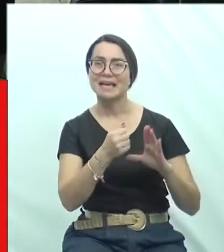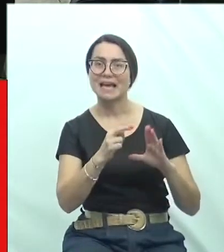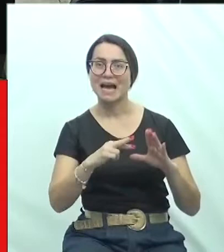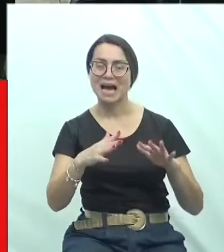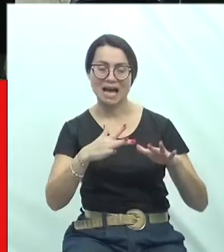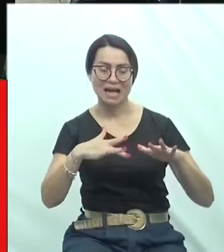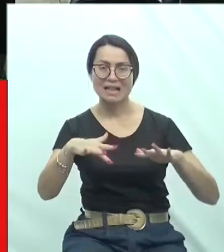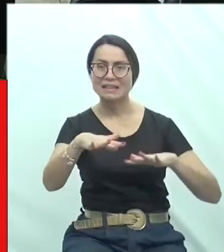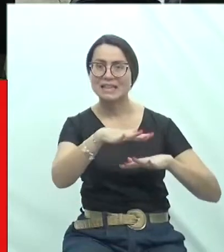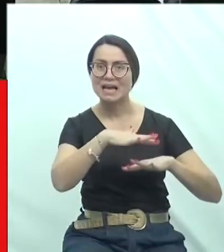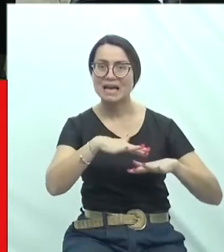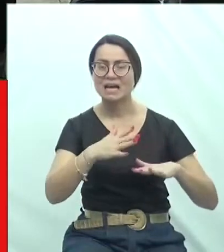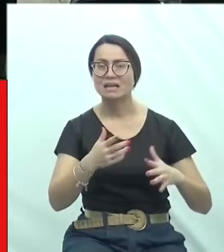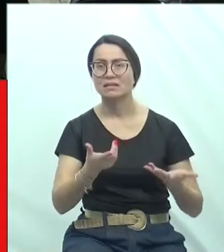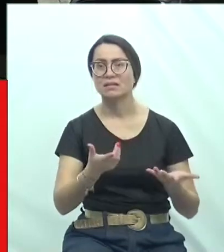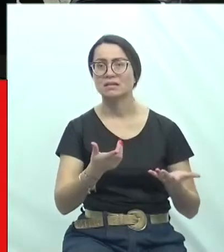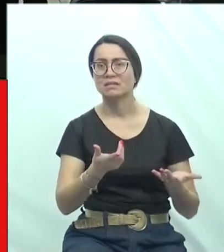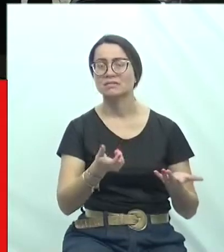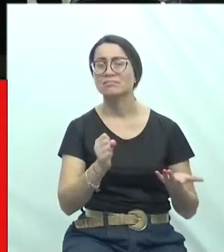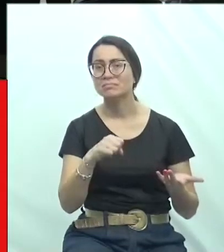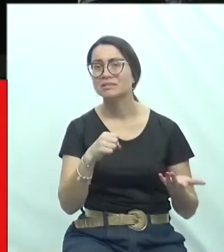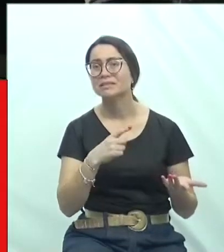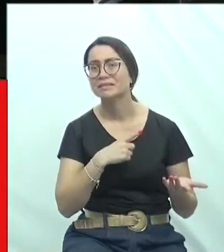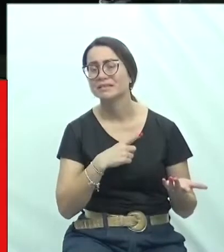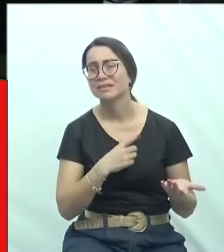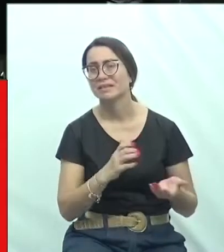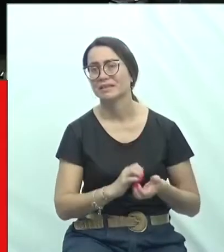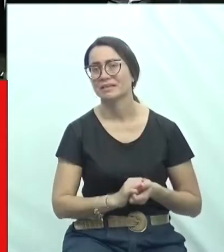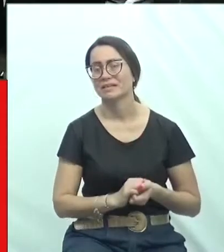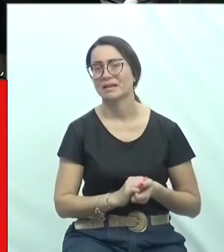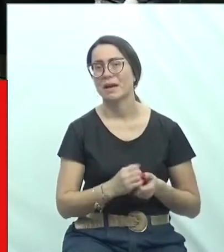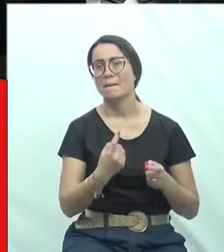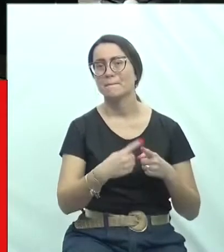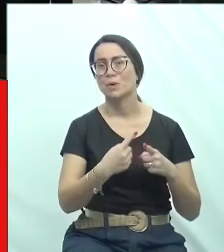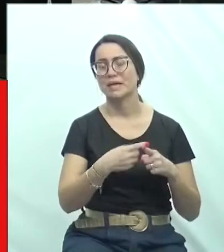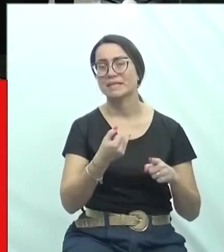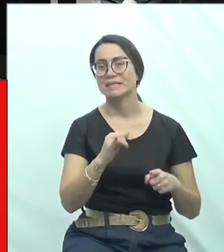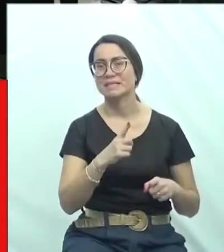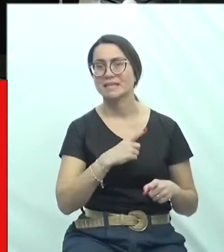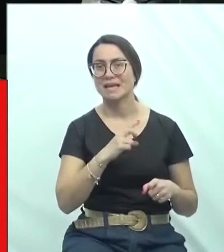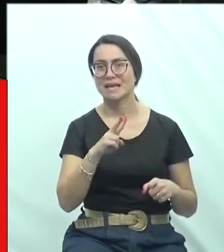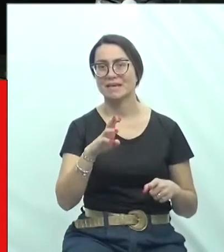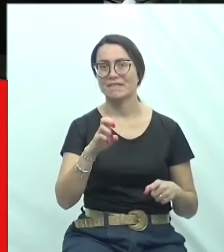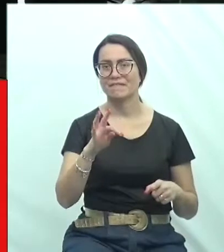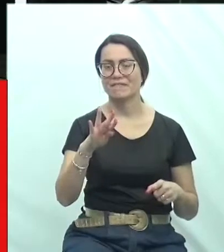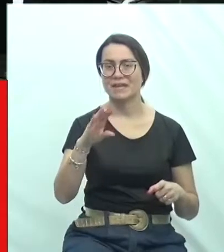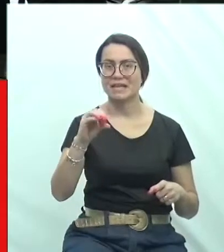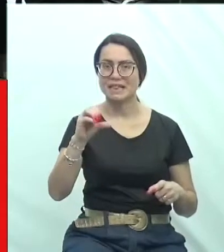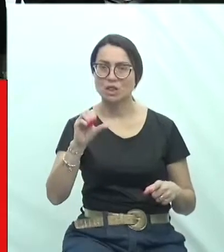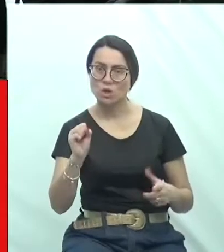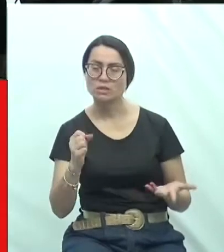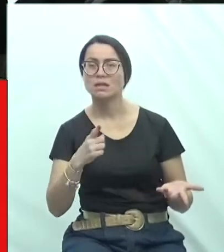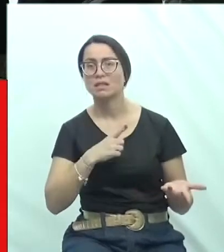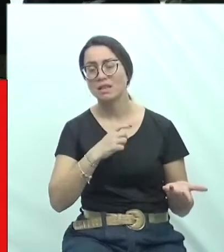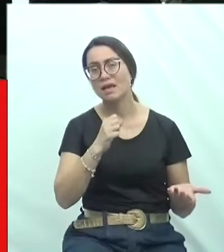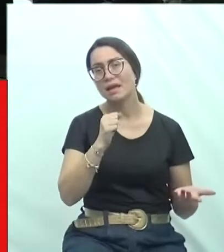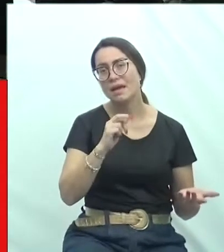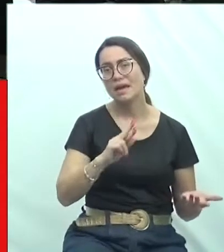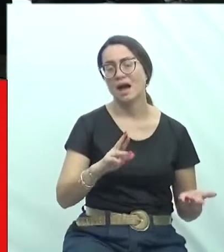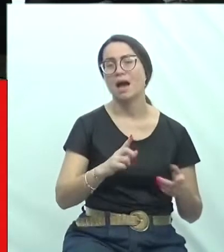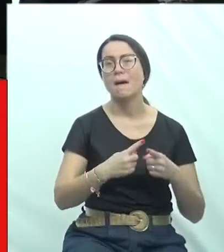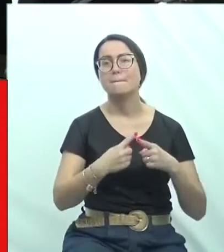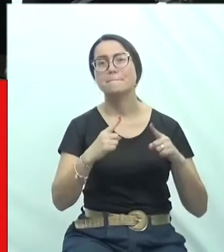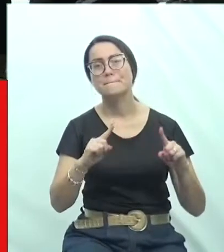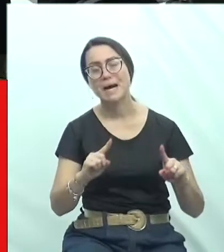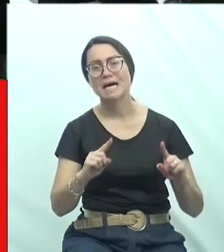existe porque tem ventosa para isso. Mas quando tem ar na rede? Quando há o desabastecimento dessa rede. Enquanto a